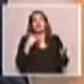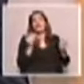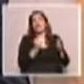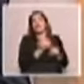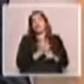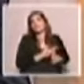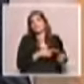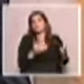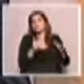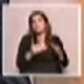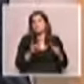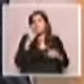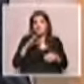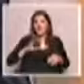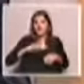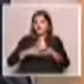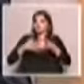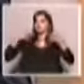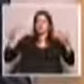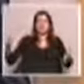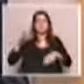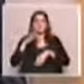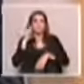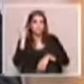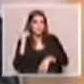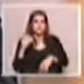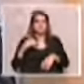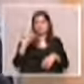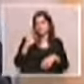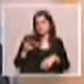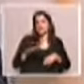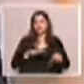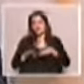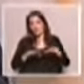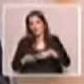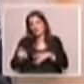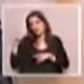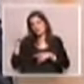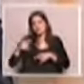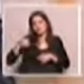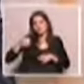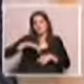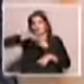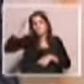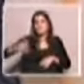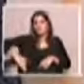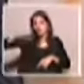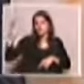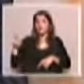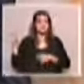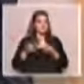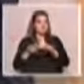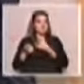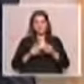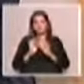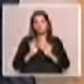se olharmos para os grandes queijos suíços, italianos e franceses, são os principais concorrentes de queijos de montanha, todos eles começaram a se organizar, em